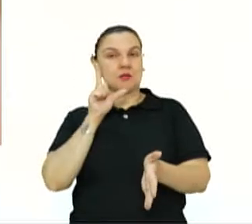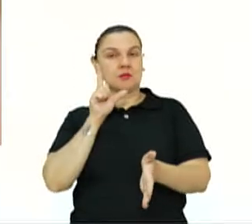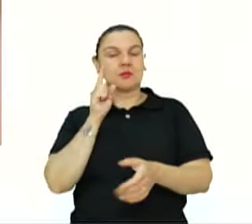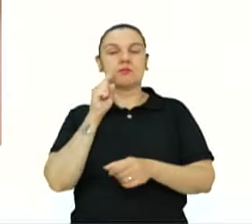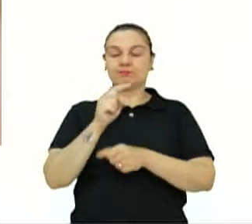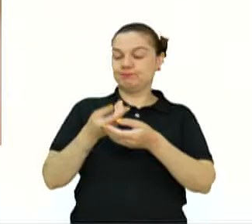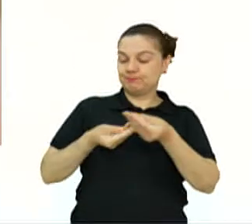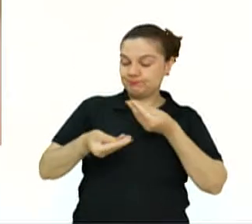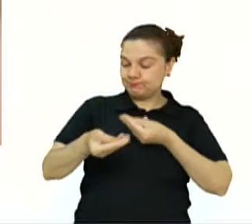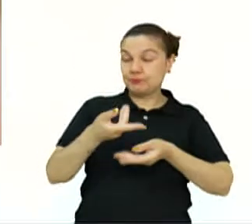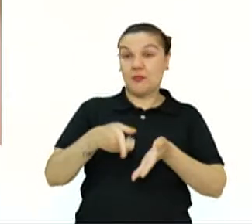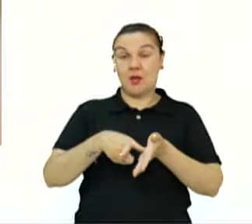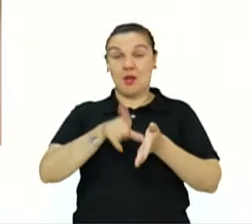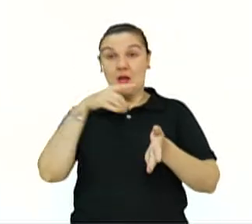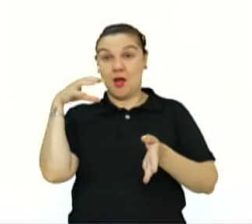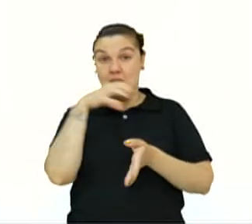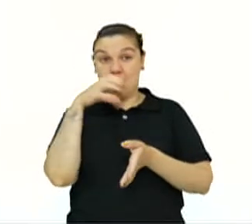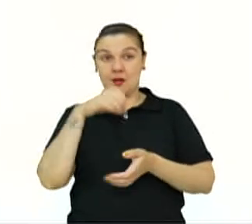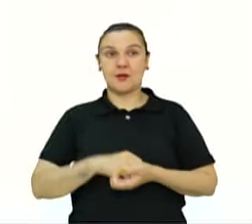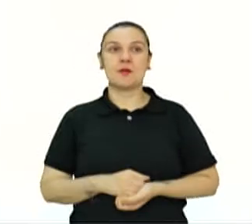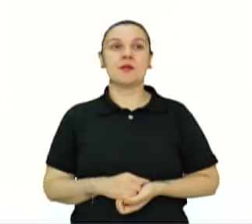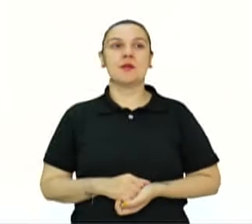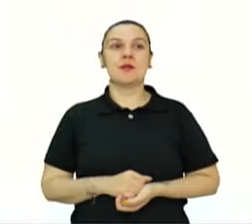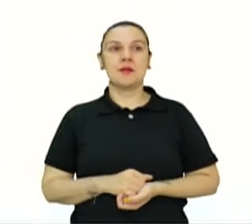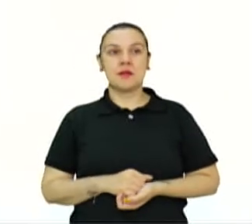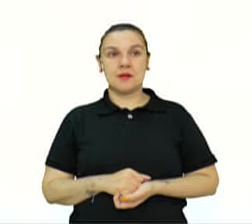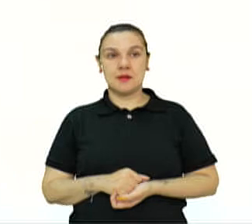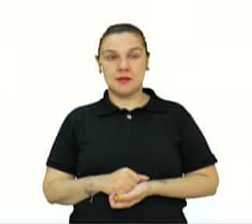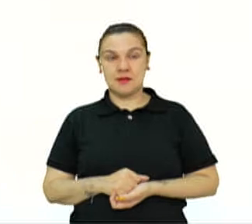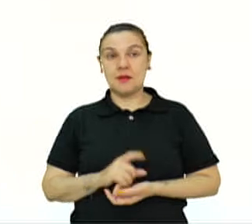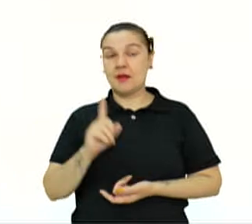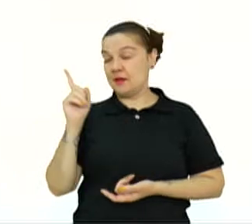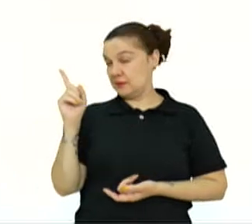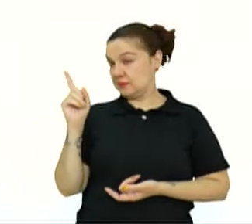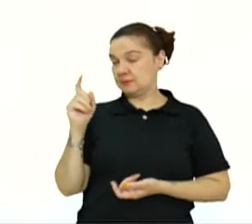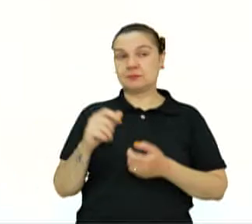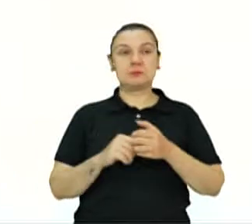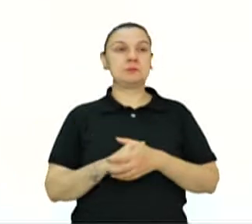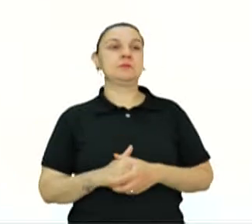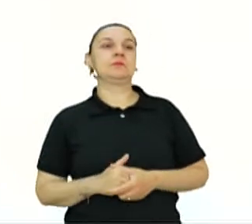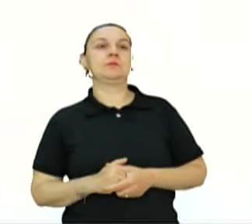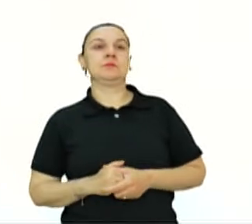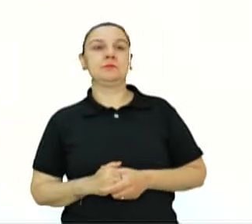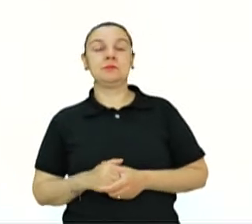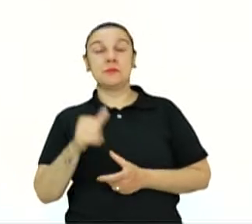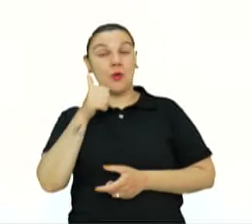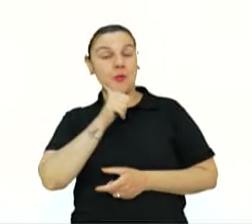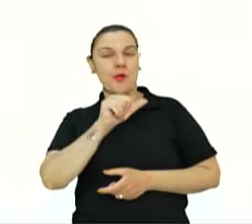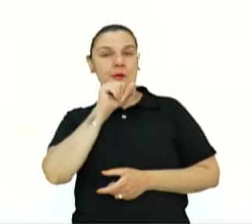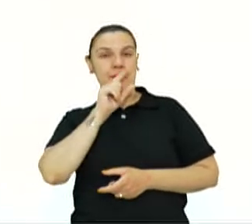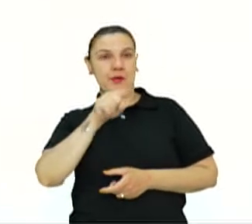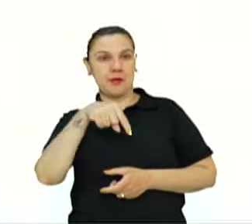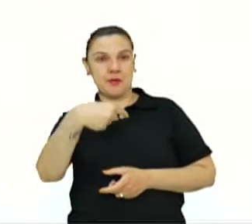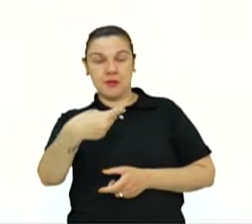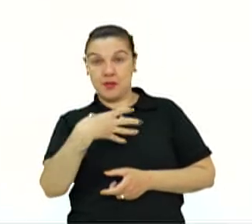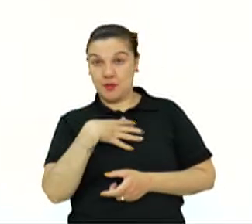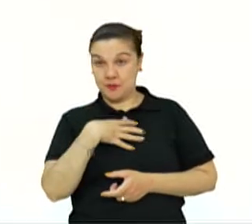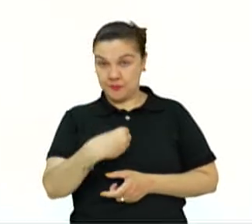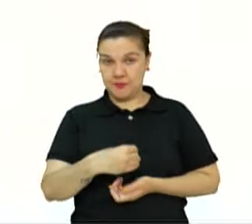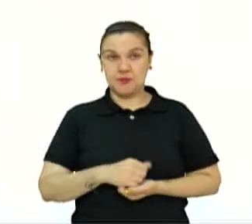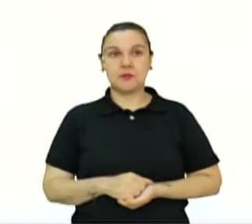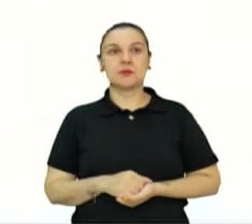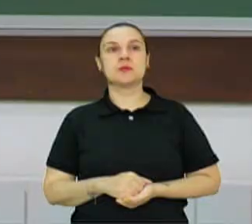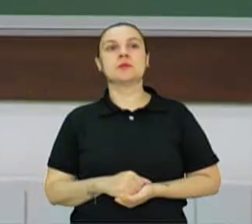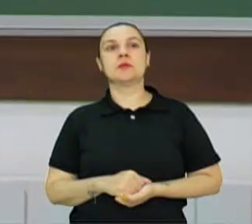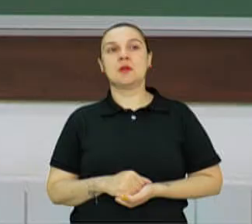né, e tratar o mais rápido possível. Do caso lá da mãe para o filho, quando passa, tá,